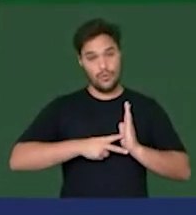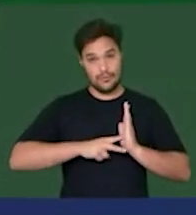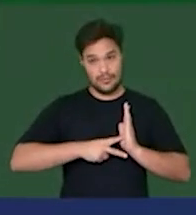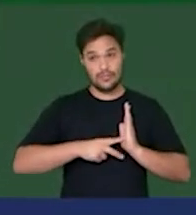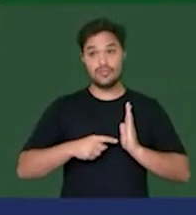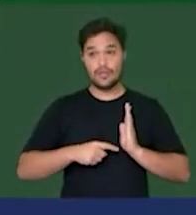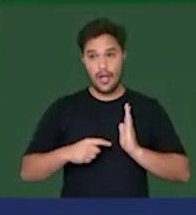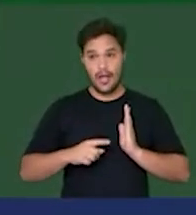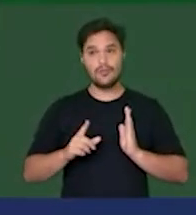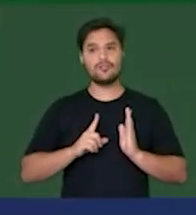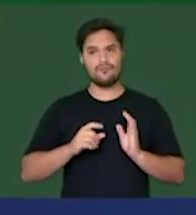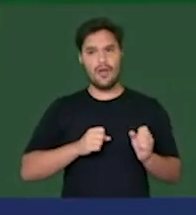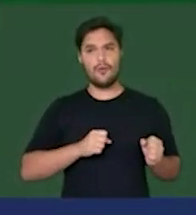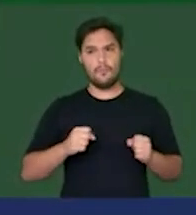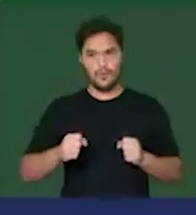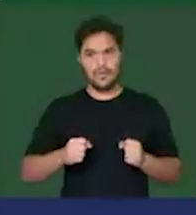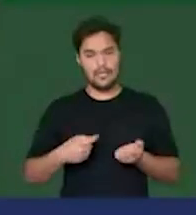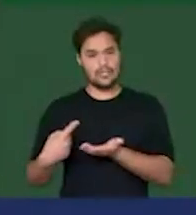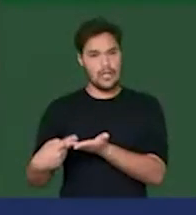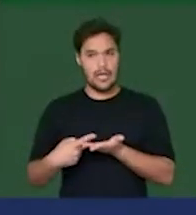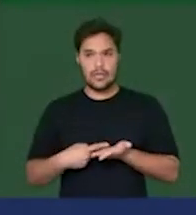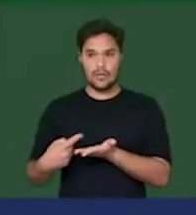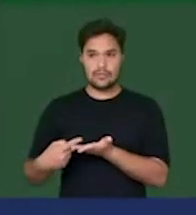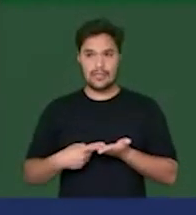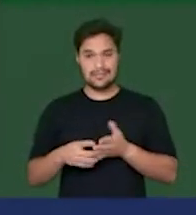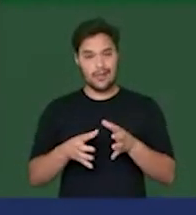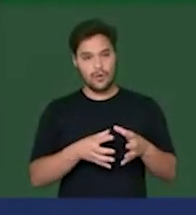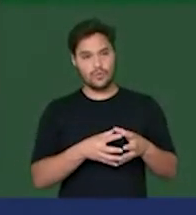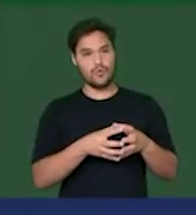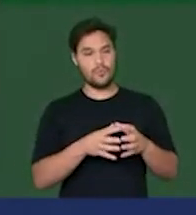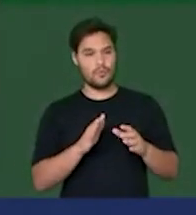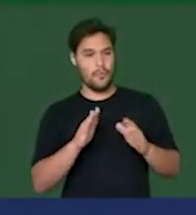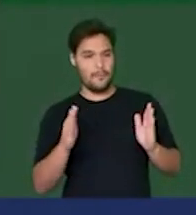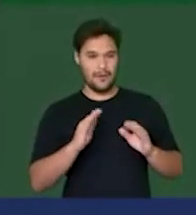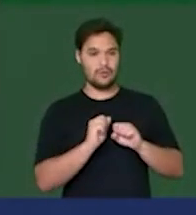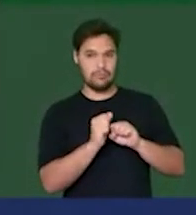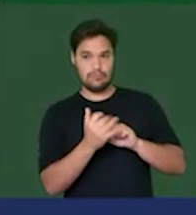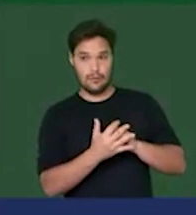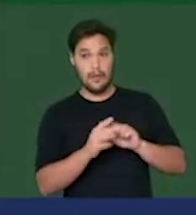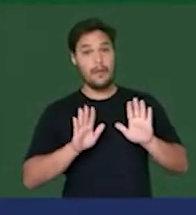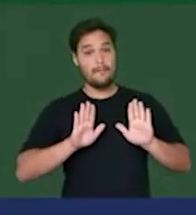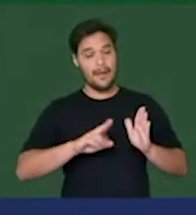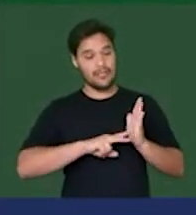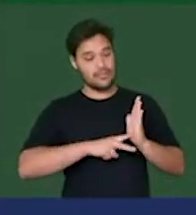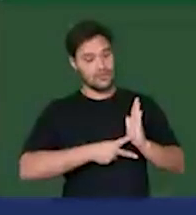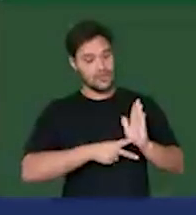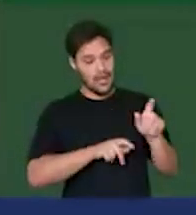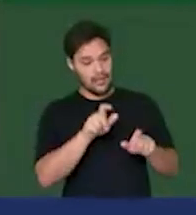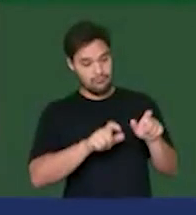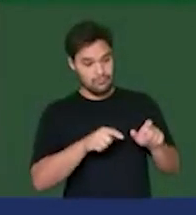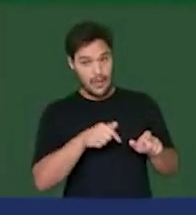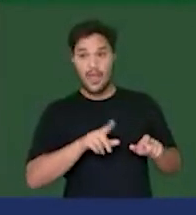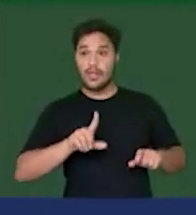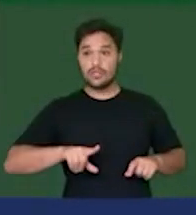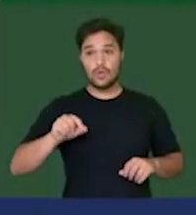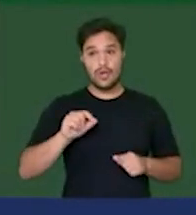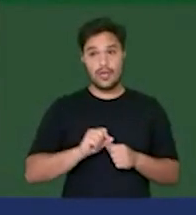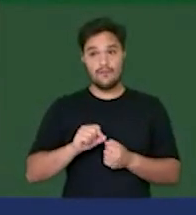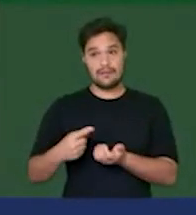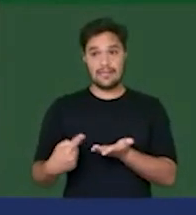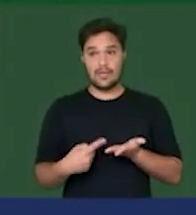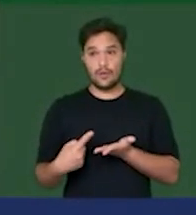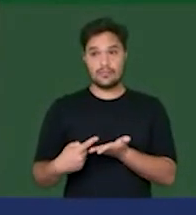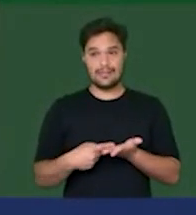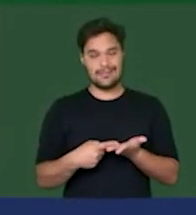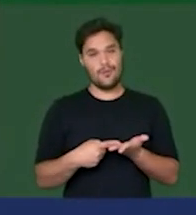sindicatos tiveram o poder de fazer essa negociação coletiva durante toda a pandemia e os sindicatos dos trabalhadores escolheram fazer essa